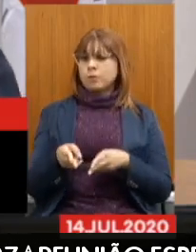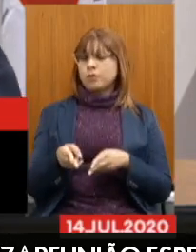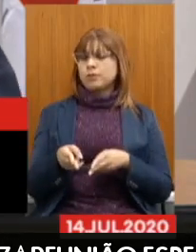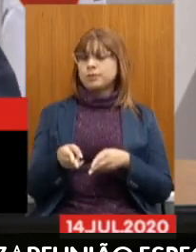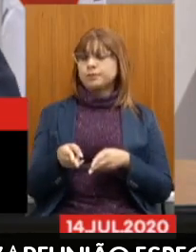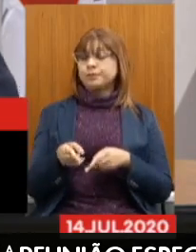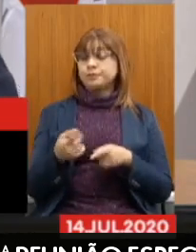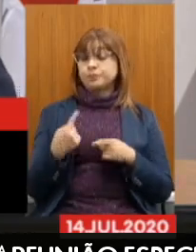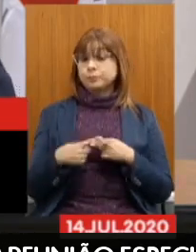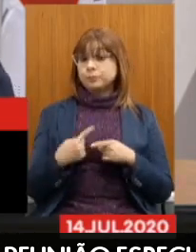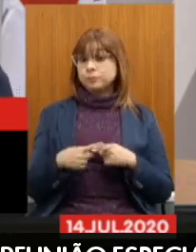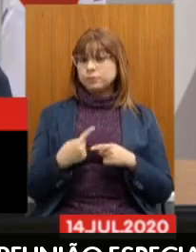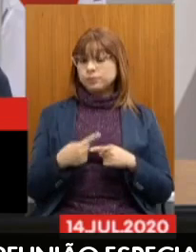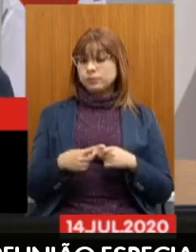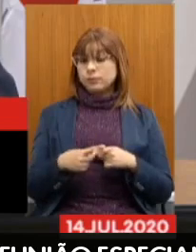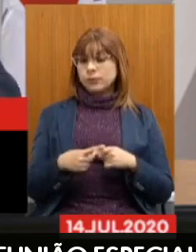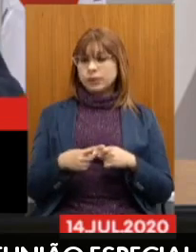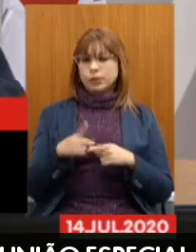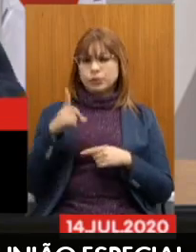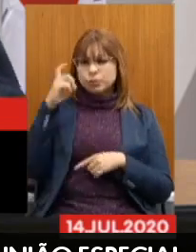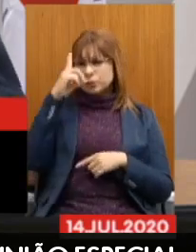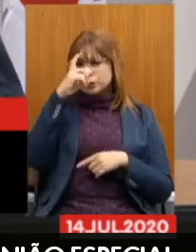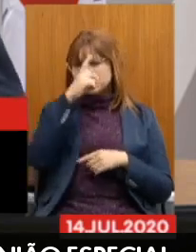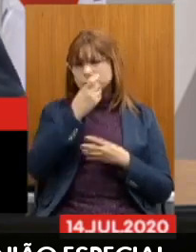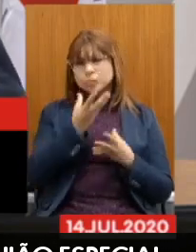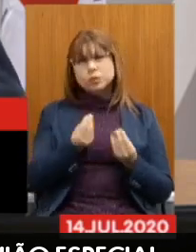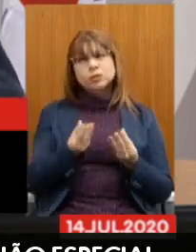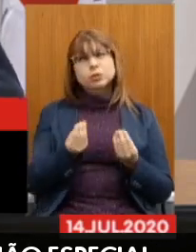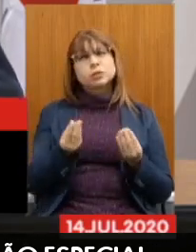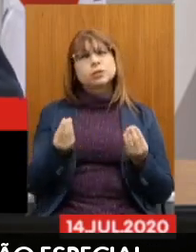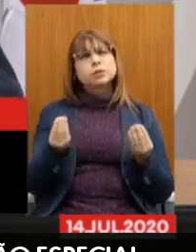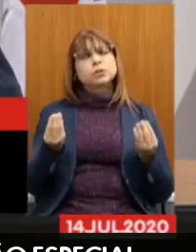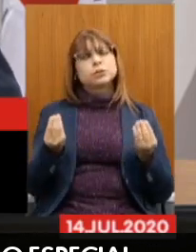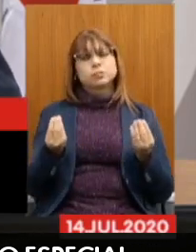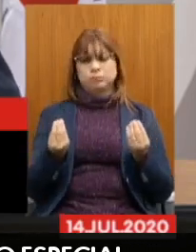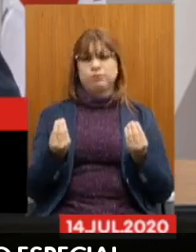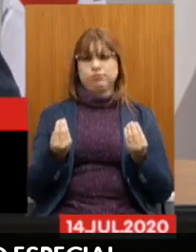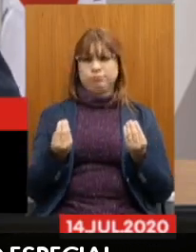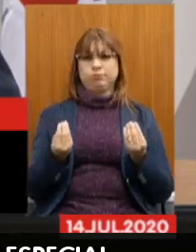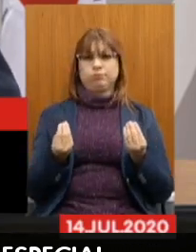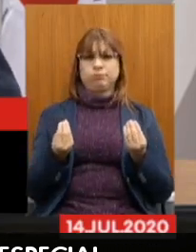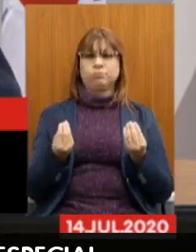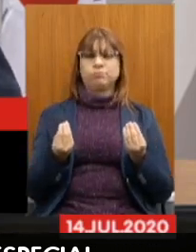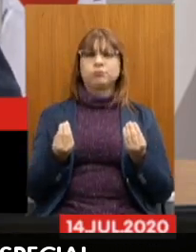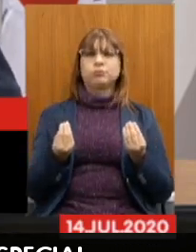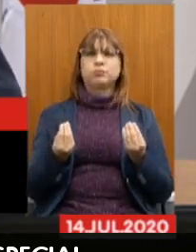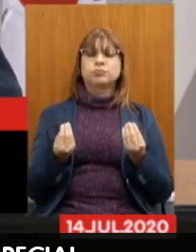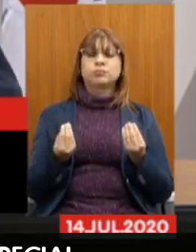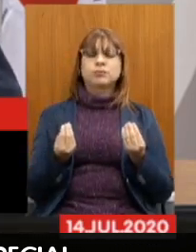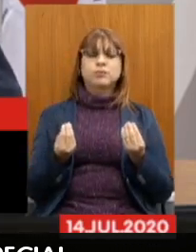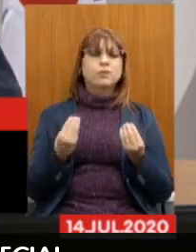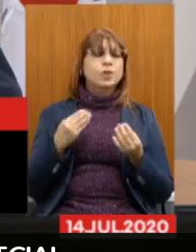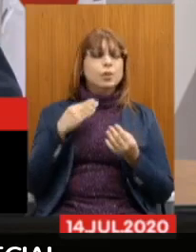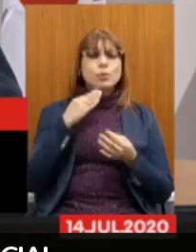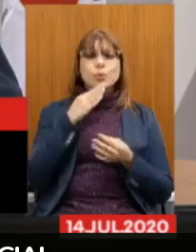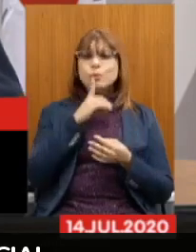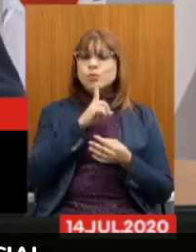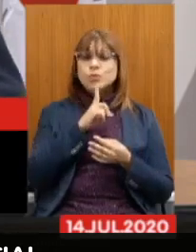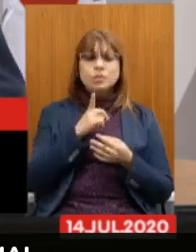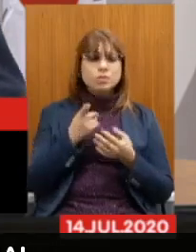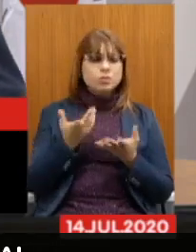porque as dificuldades são muitas e não se vê um